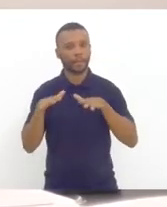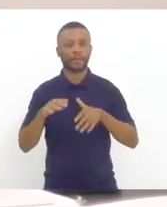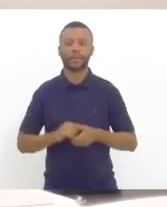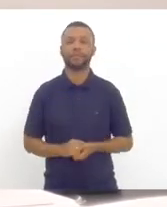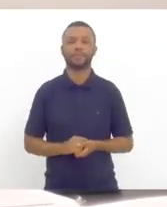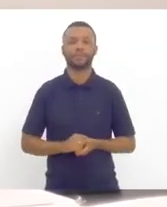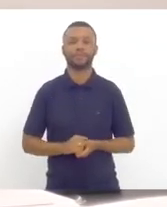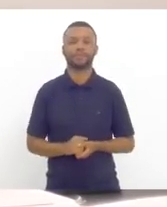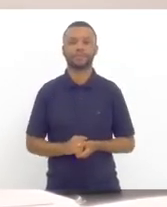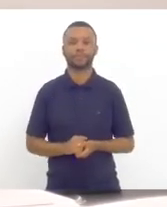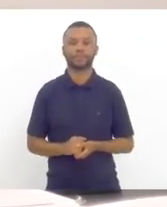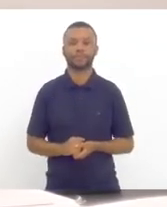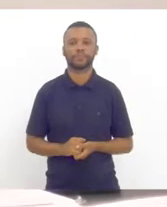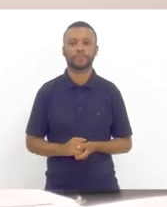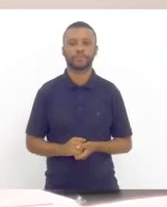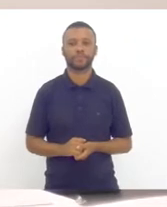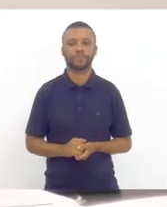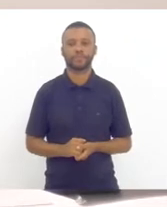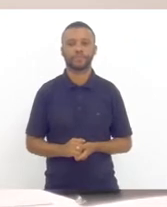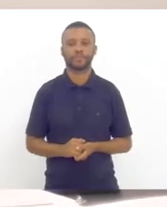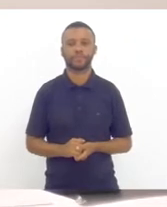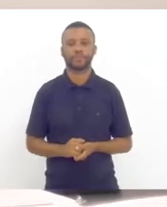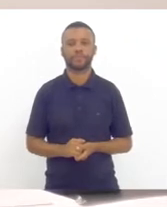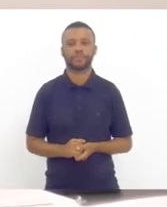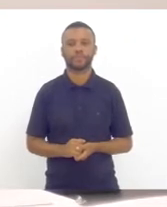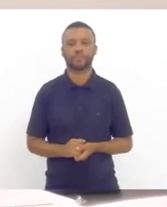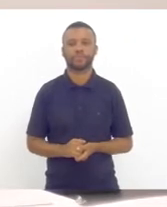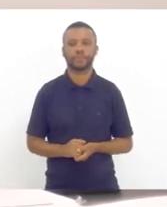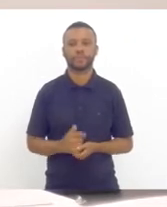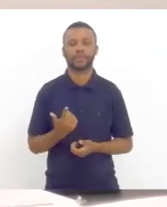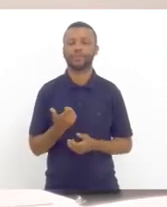Bom, então,